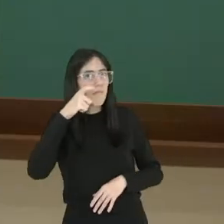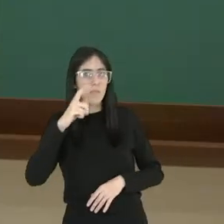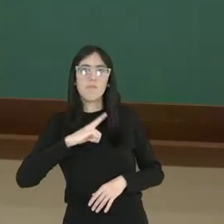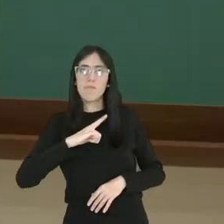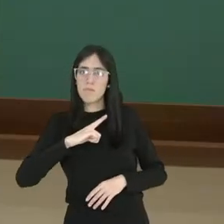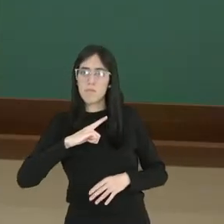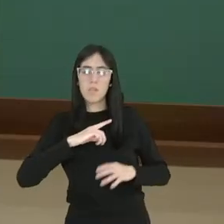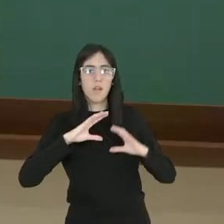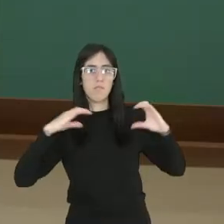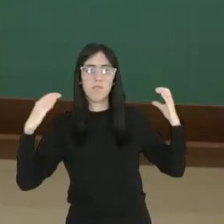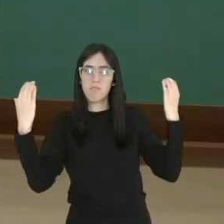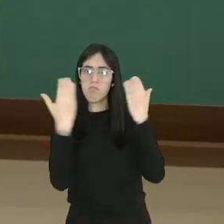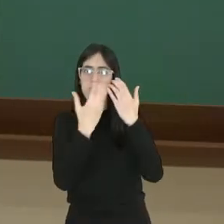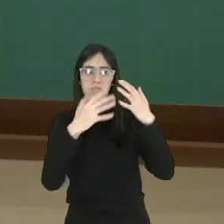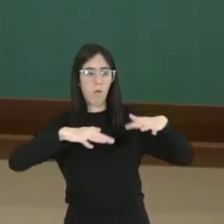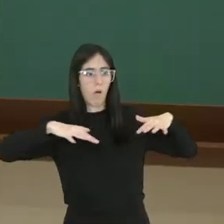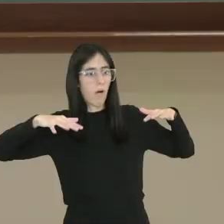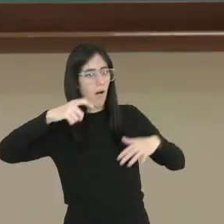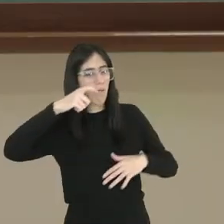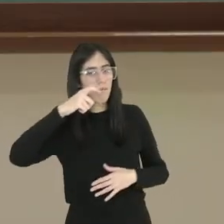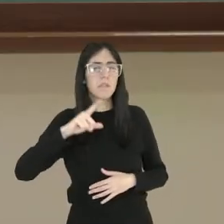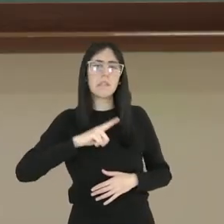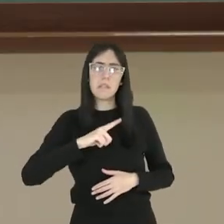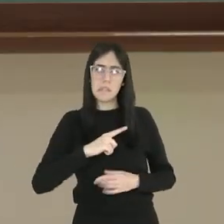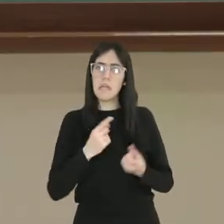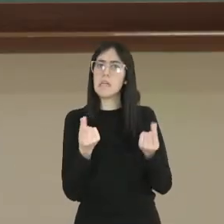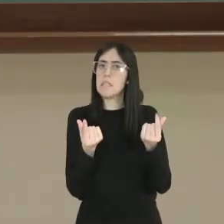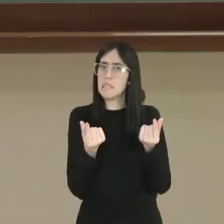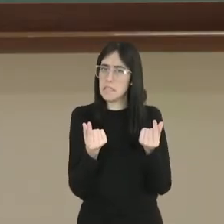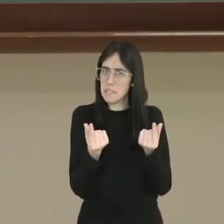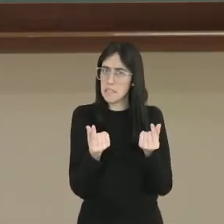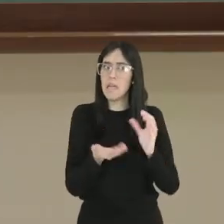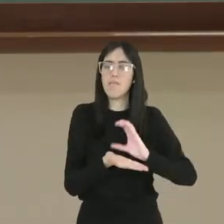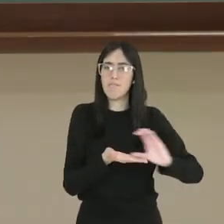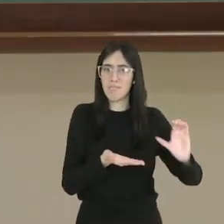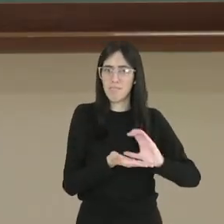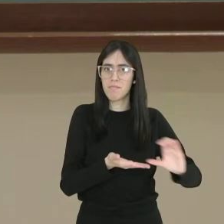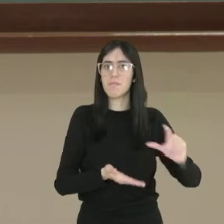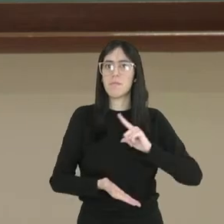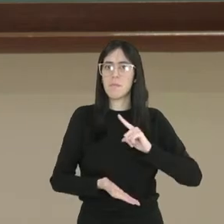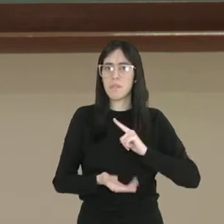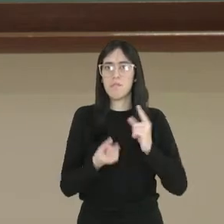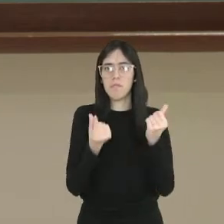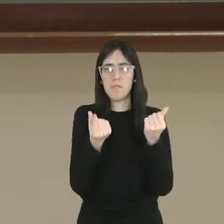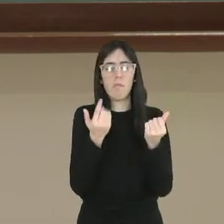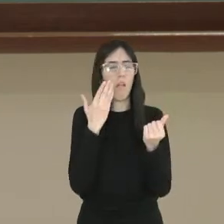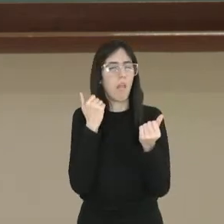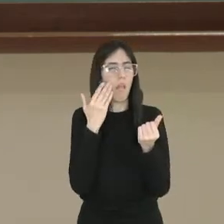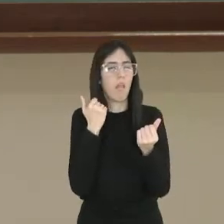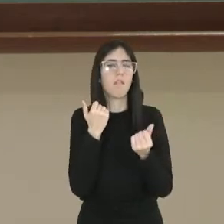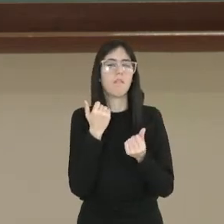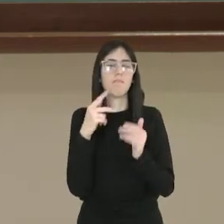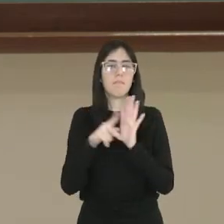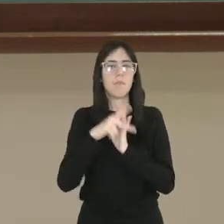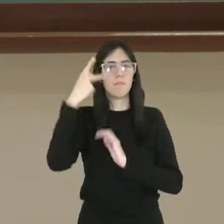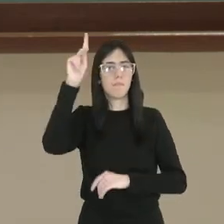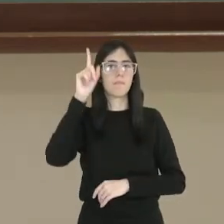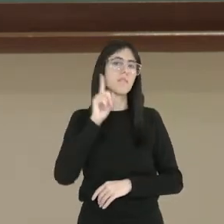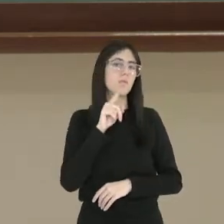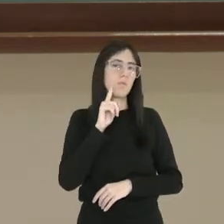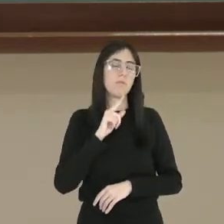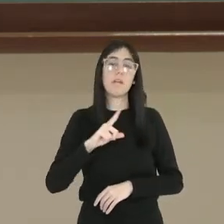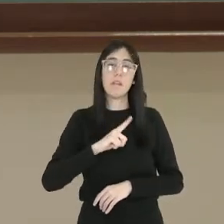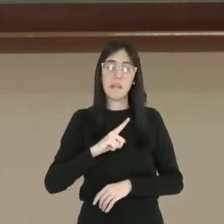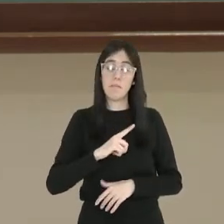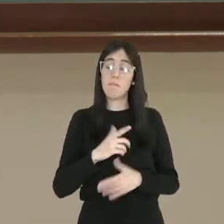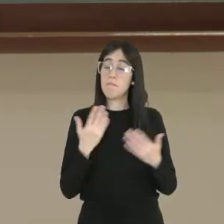grande interesse comercial, financeiro, quando nós pensamos na prática do beisebol lá dentro do território norte-americano. Então, é